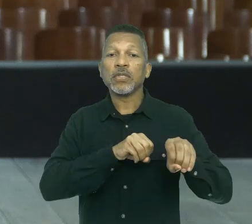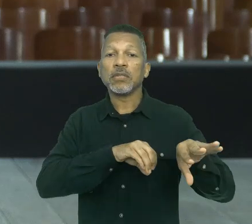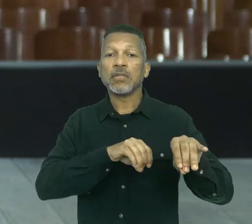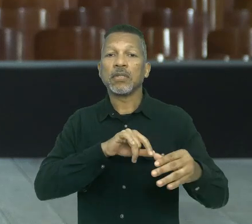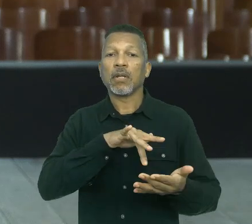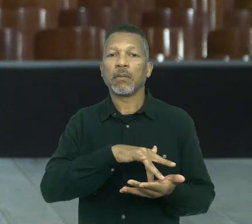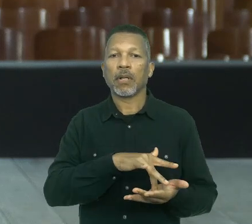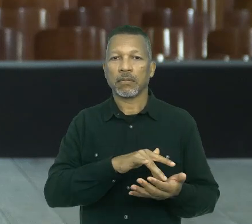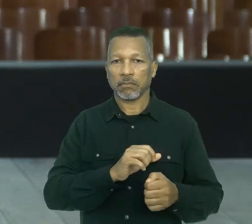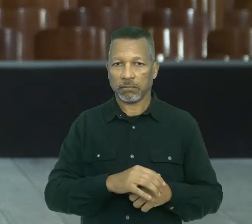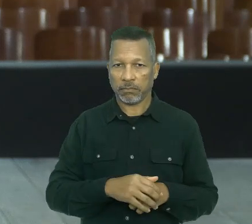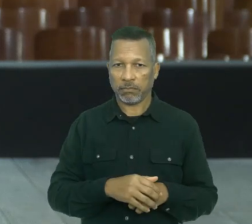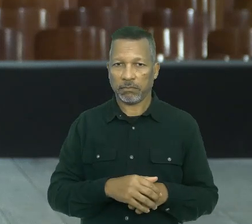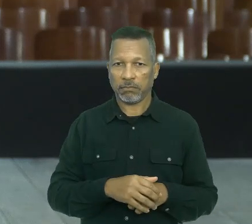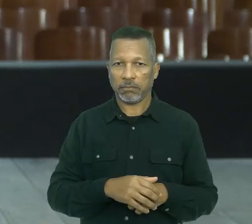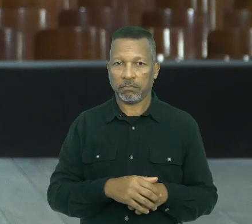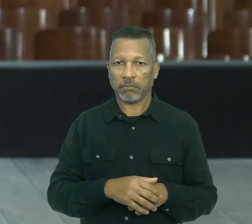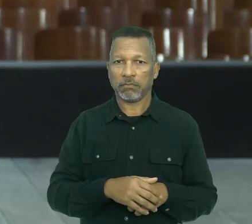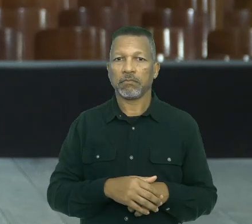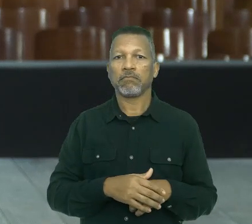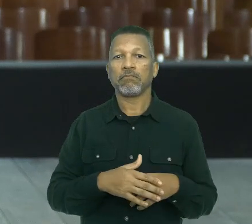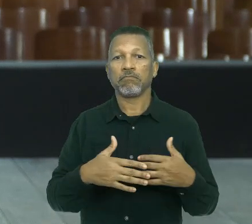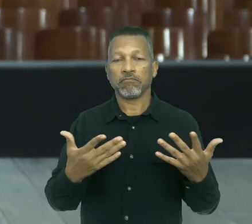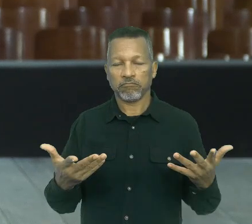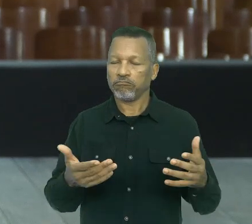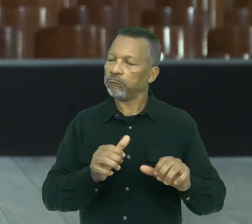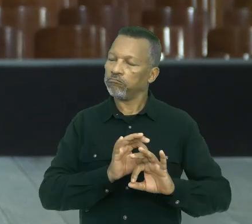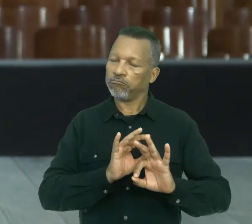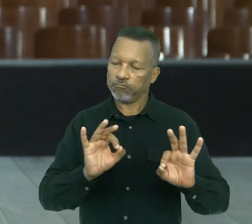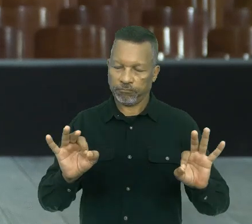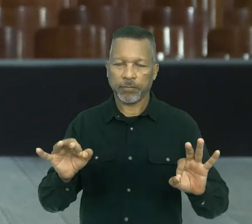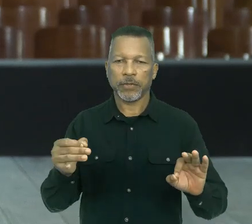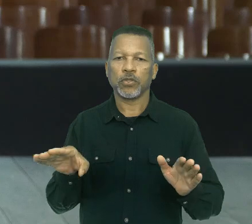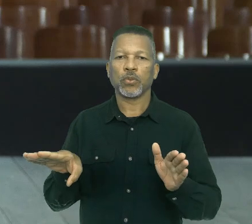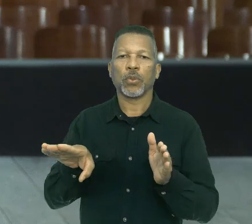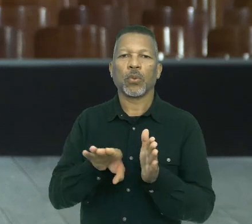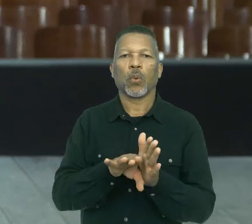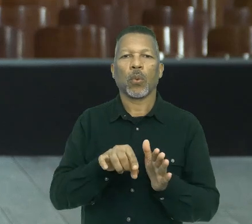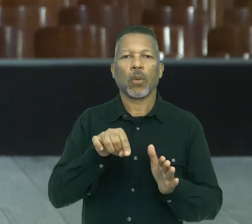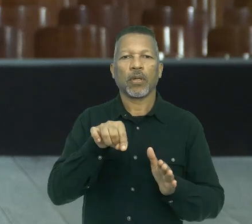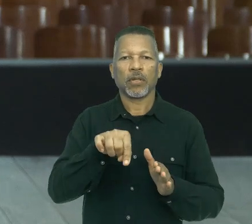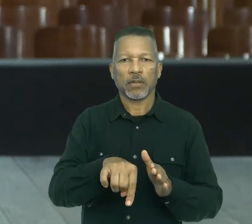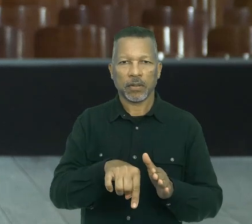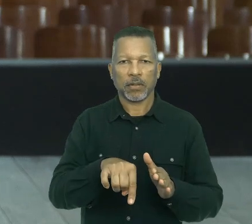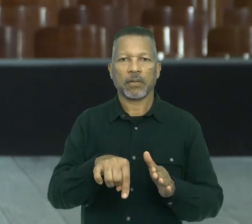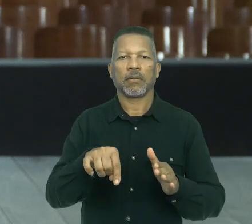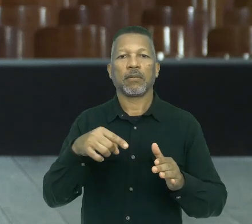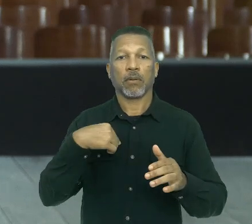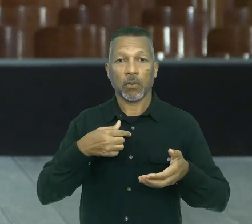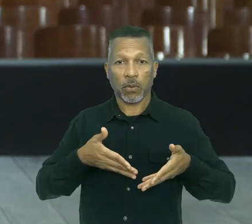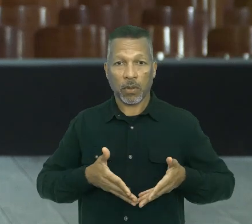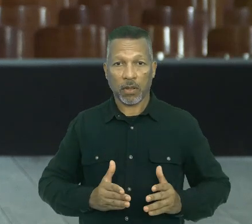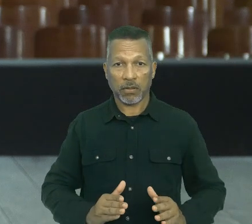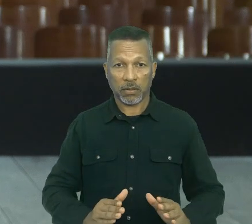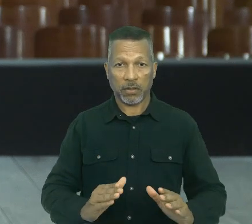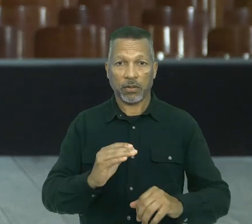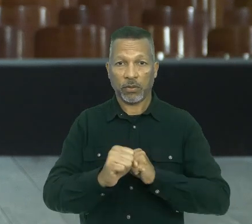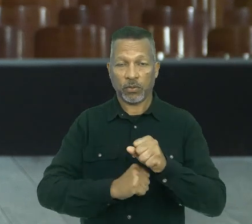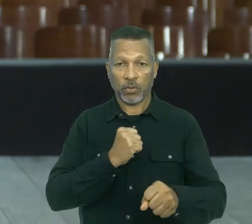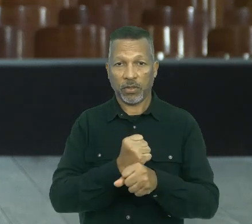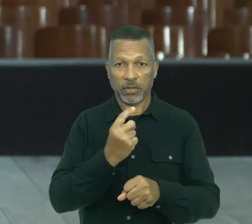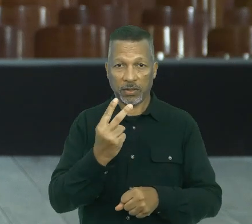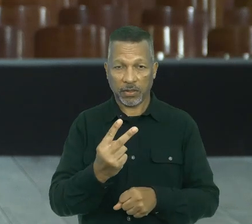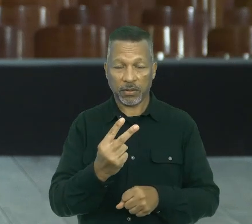de balé. E beleza, chegou aqui, em 2 anos eu nasci, e